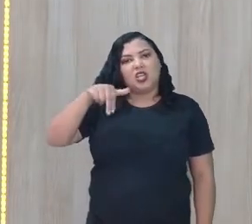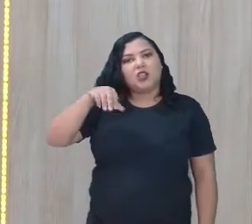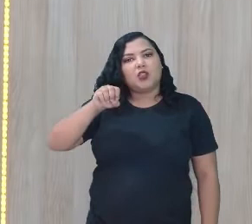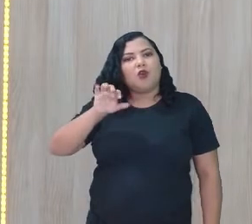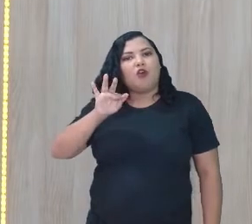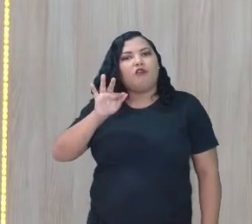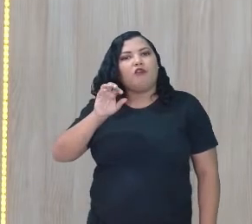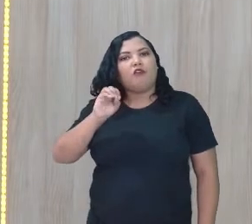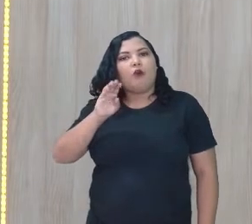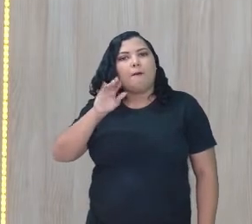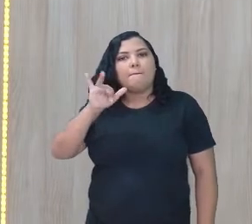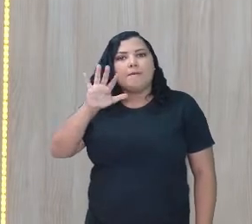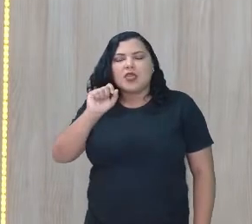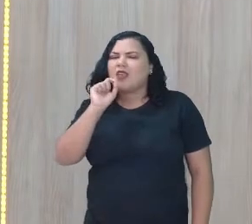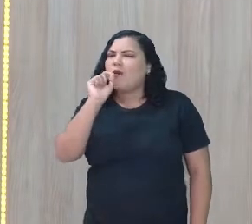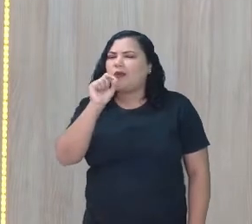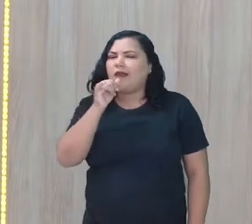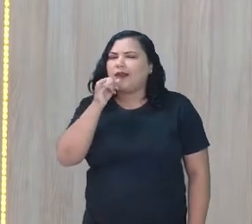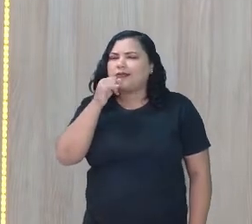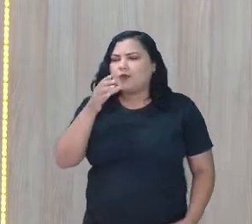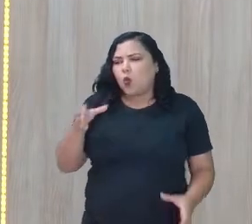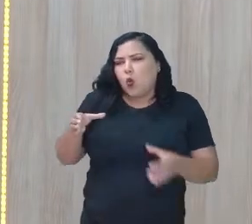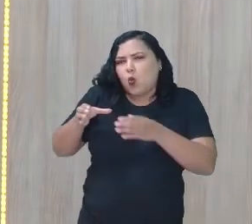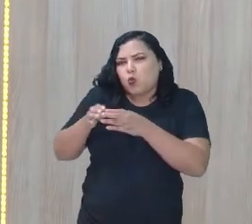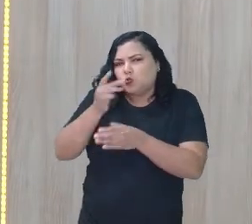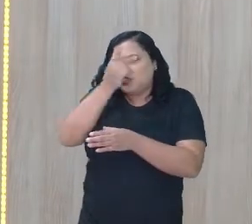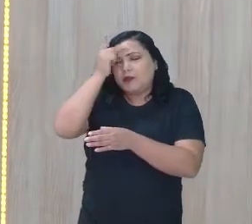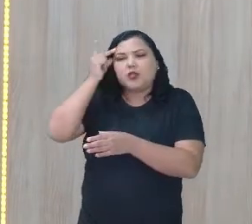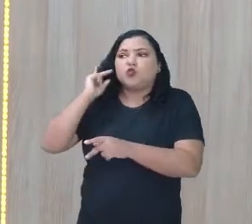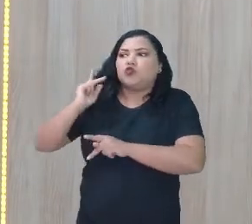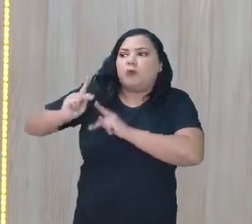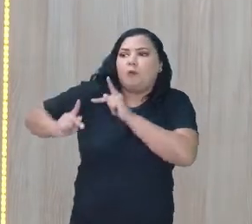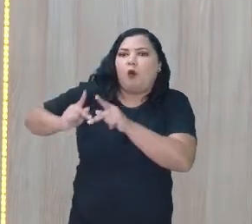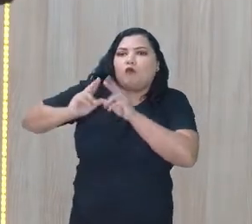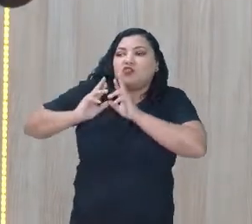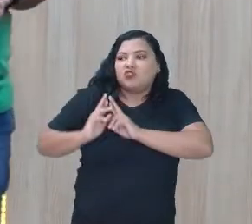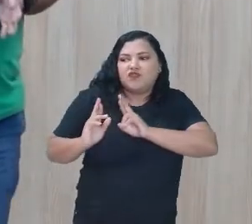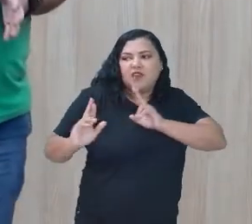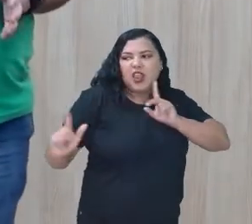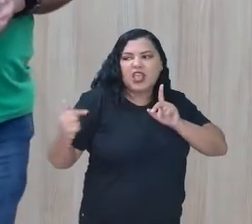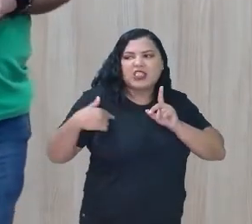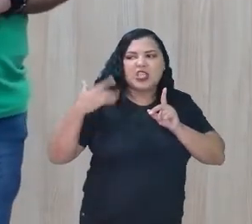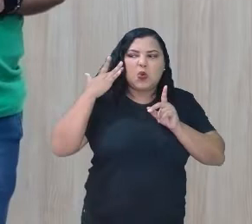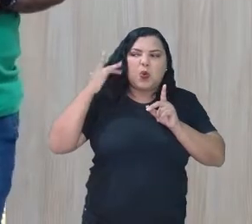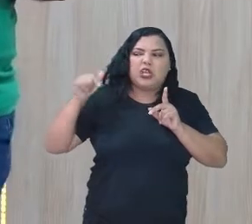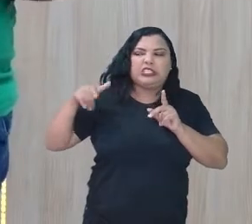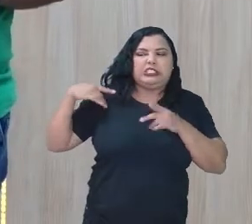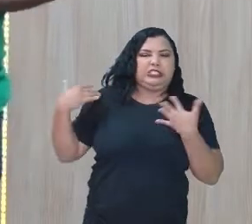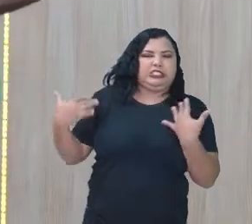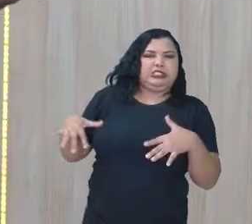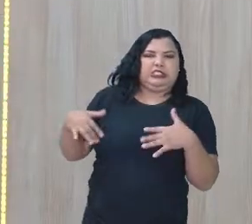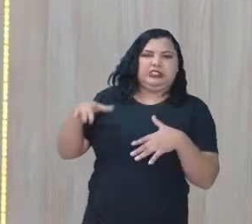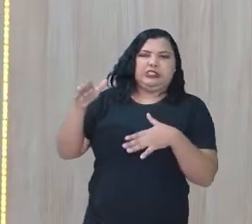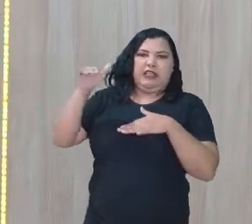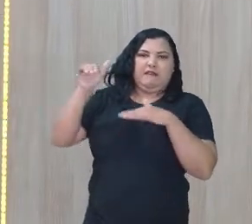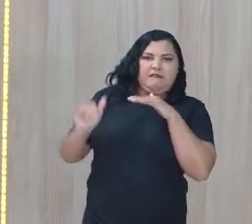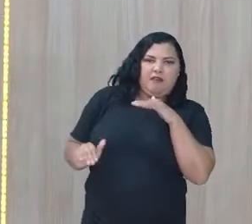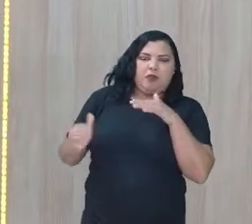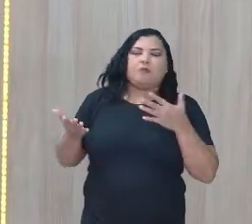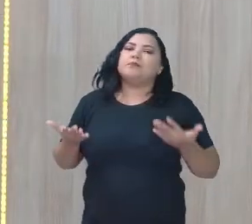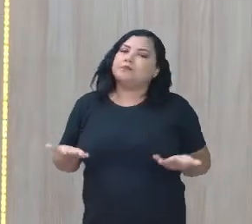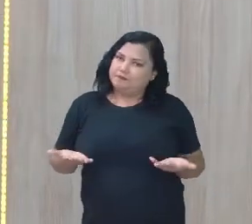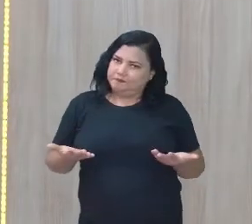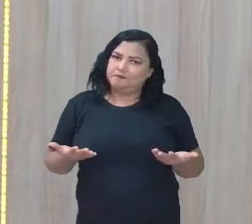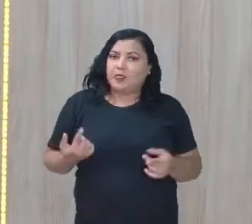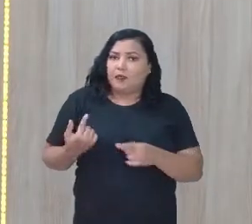é diferente do meu, e quando integrantes desse povo ele vem para a minha sociedade, né, eu vou tratá-los com